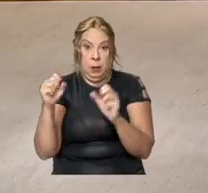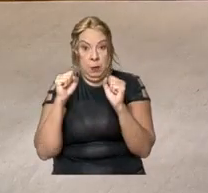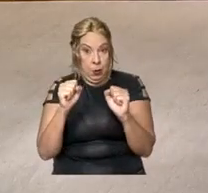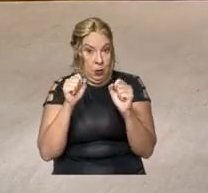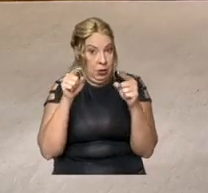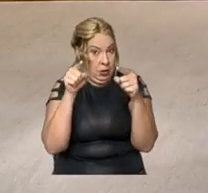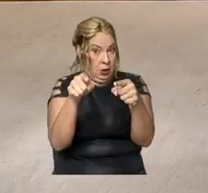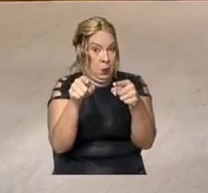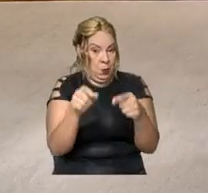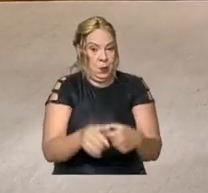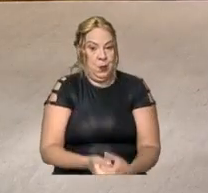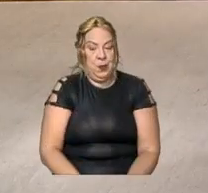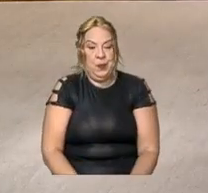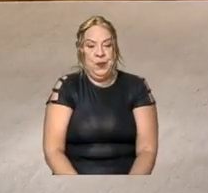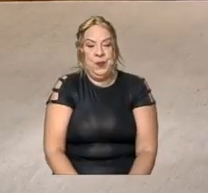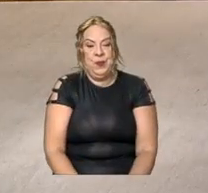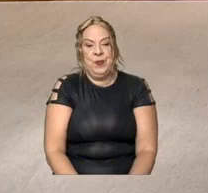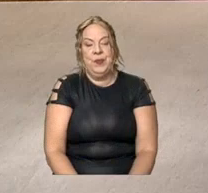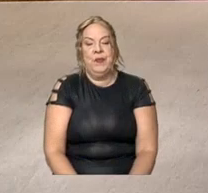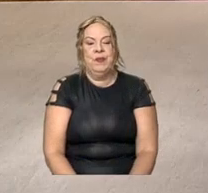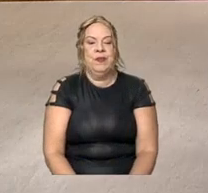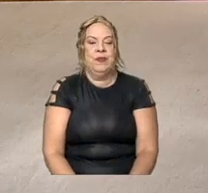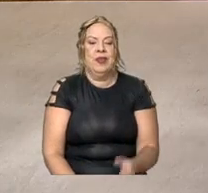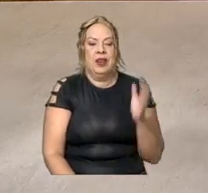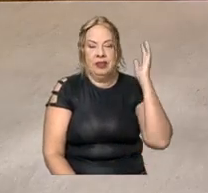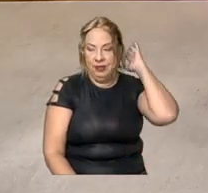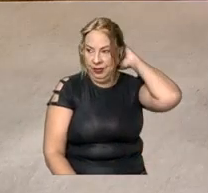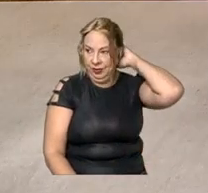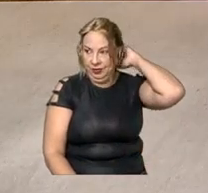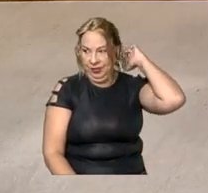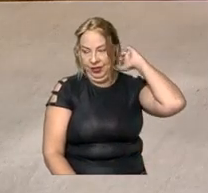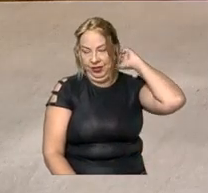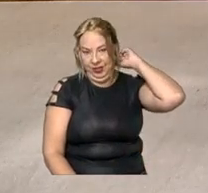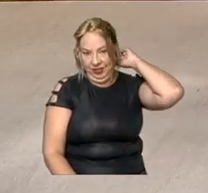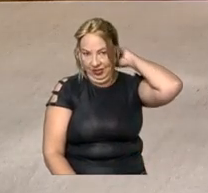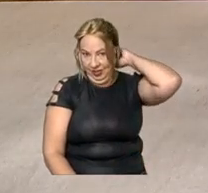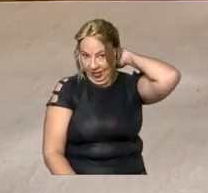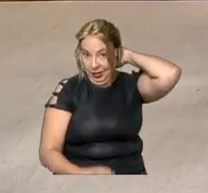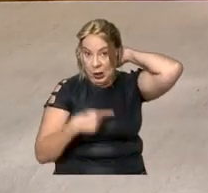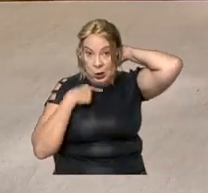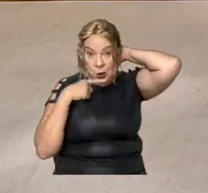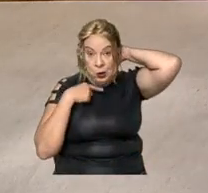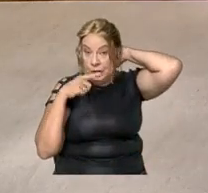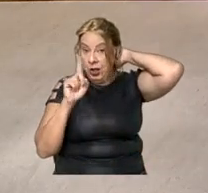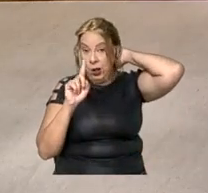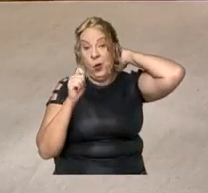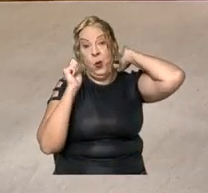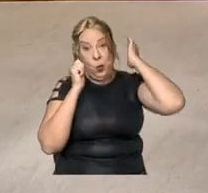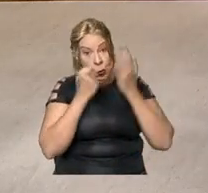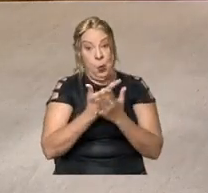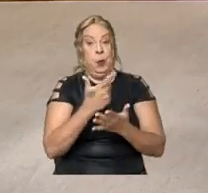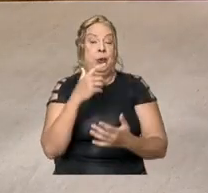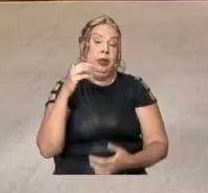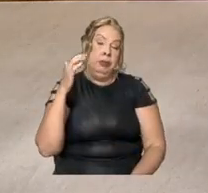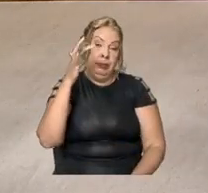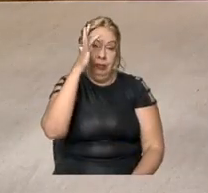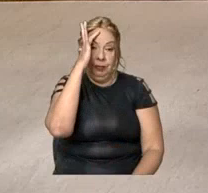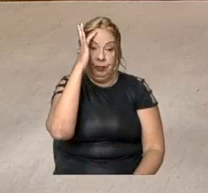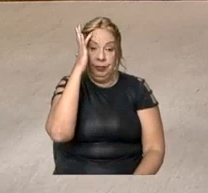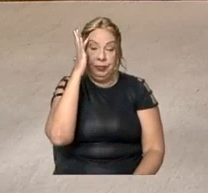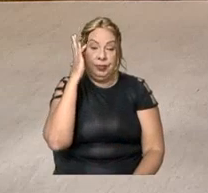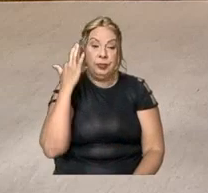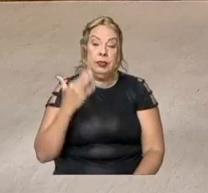ser seu, hein? Pois Mas tem é. Que garantir o título, né? Sem dúvidas. Garanta já seu título. Inclusive, ó, tem dica